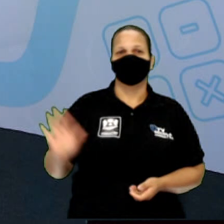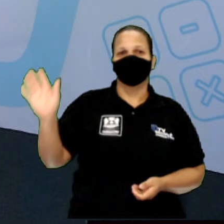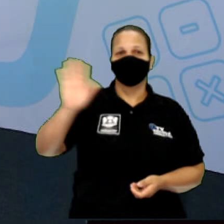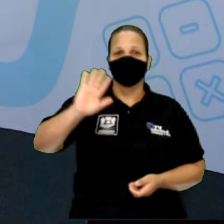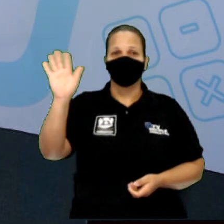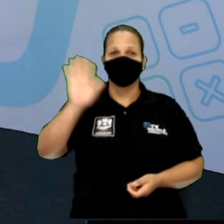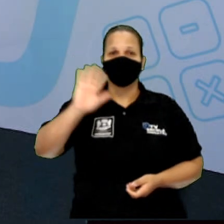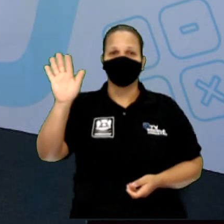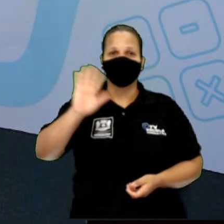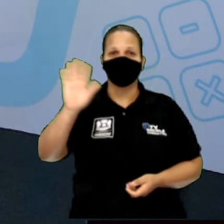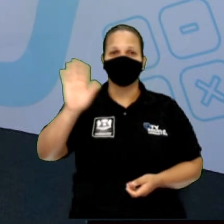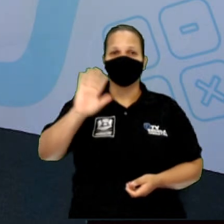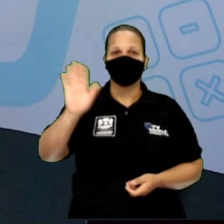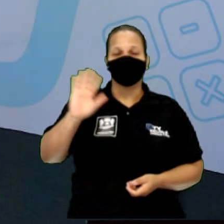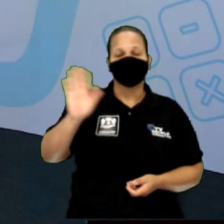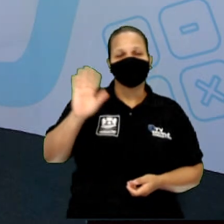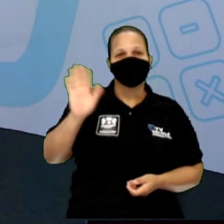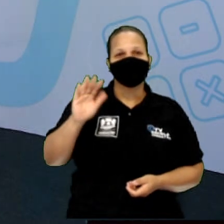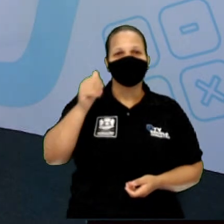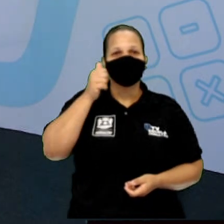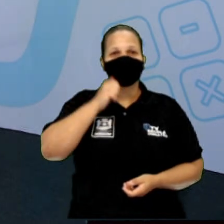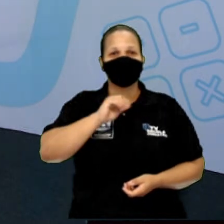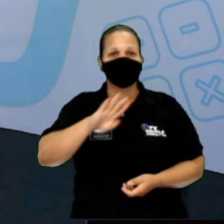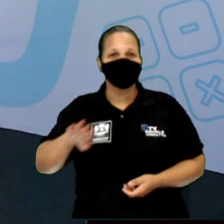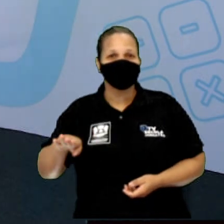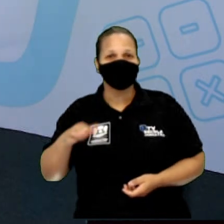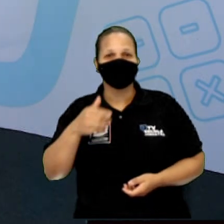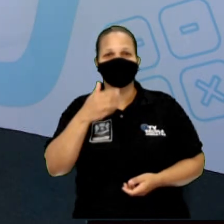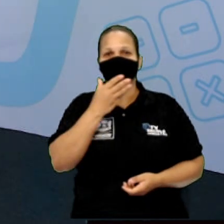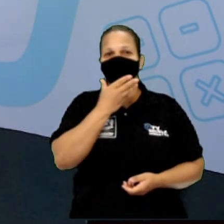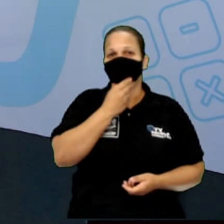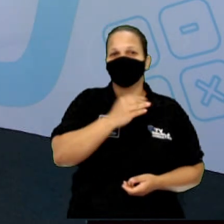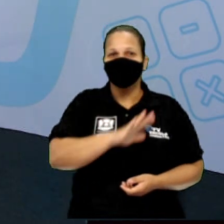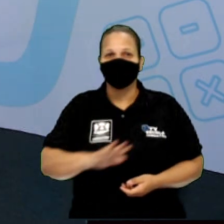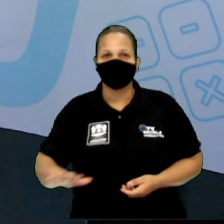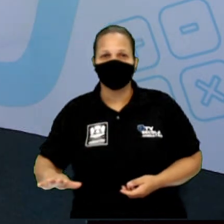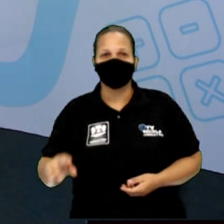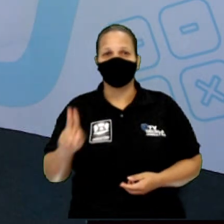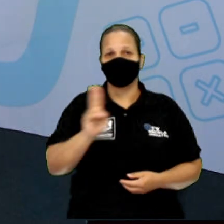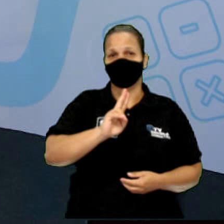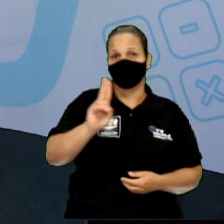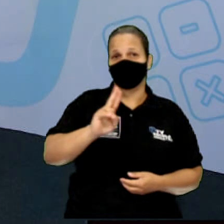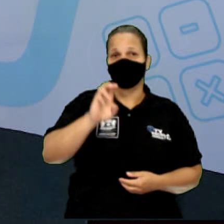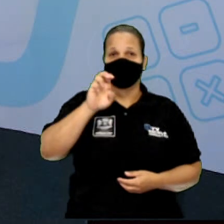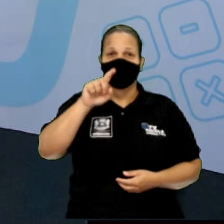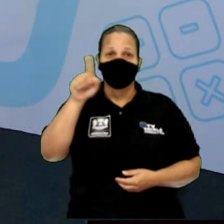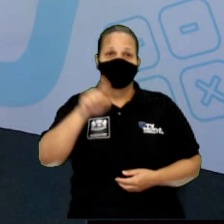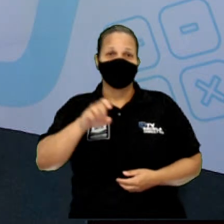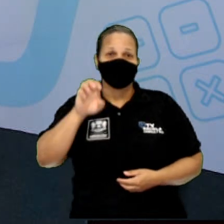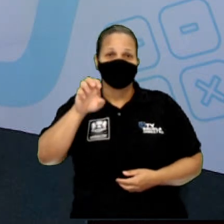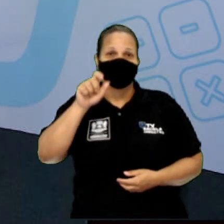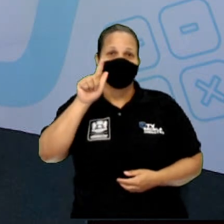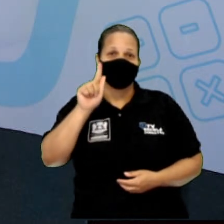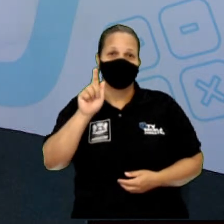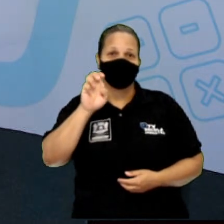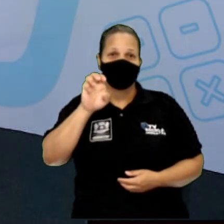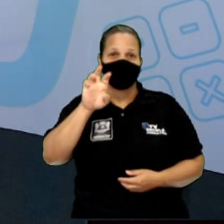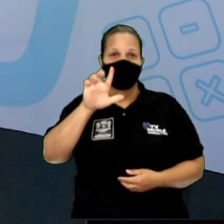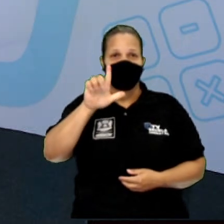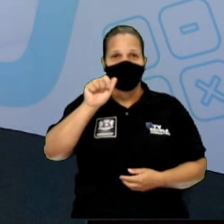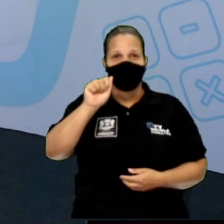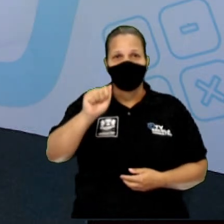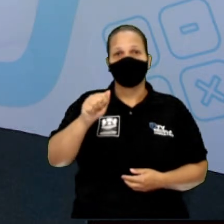meninos! Alô, meninas! Aqui é o professor Ezequiel Santos. Vamos aí com mais uma aula de Geografia com a